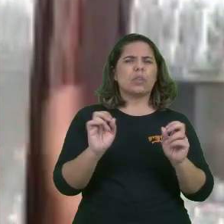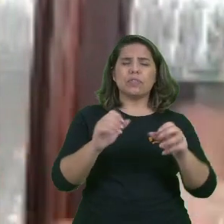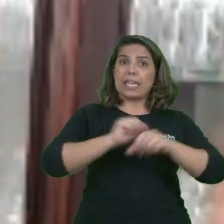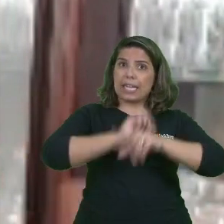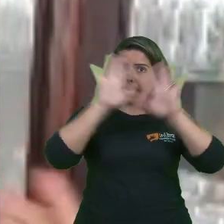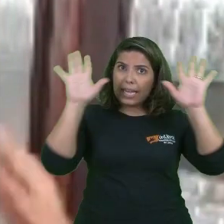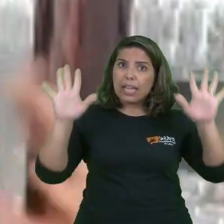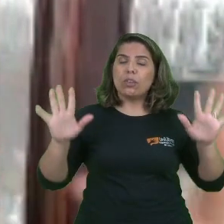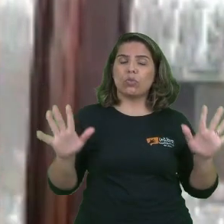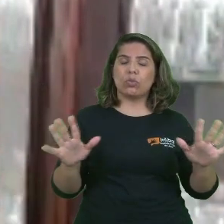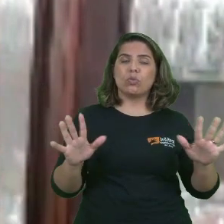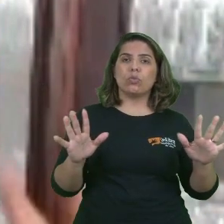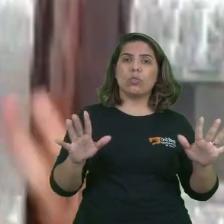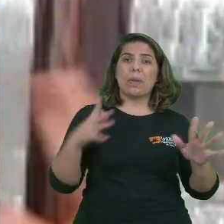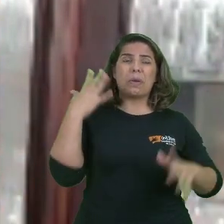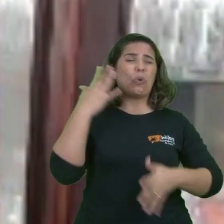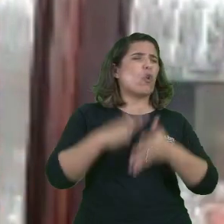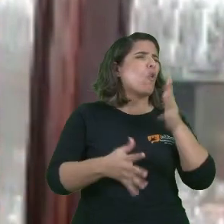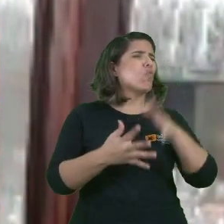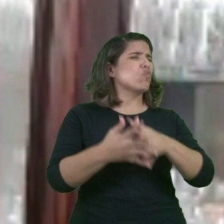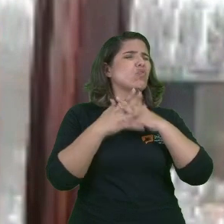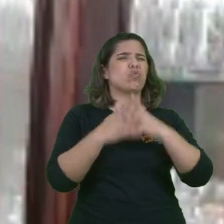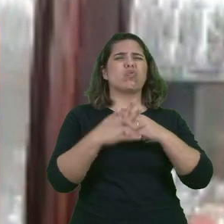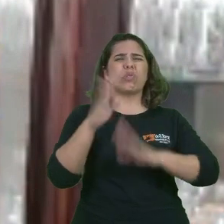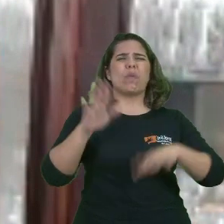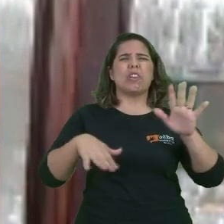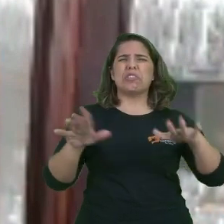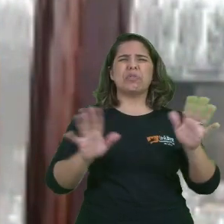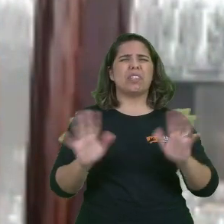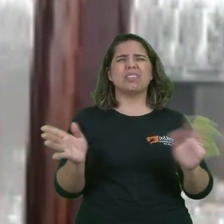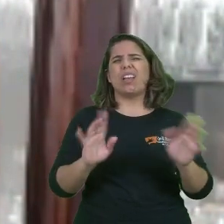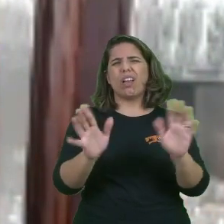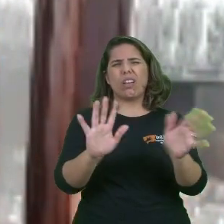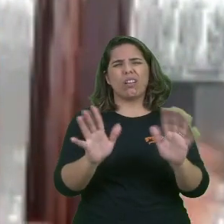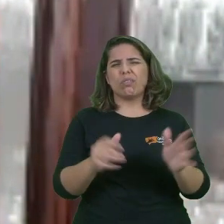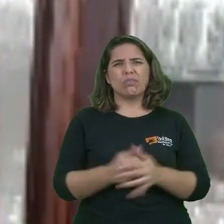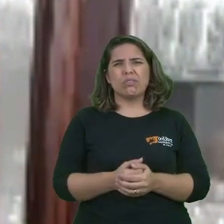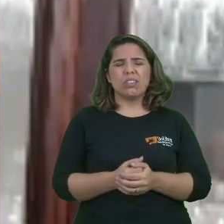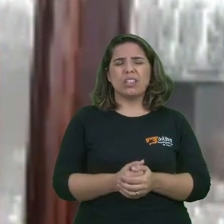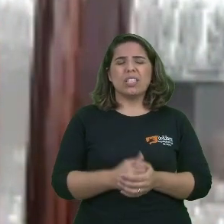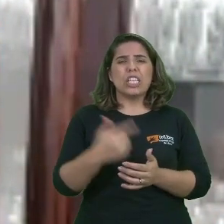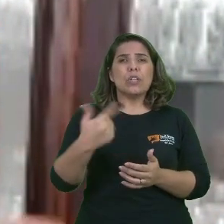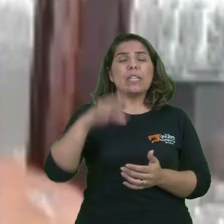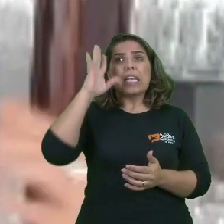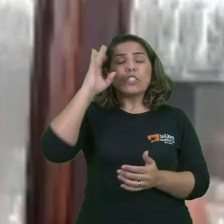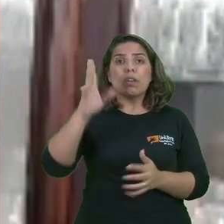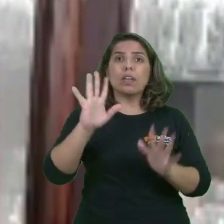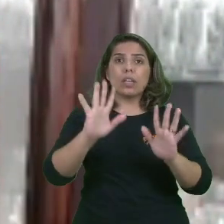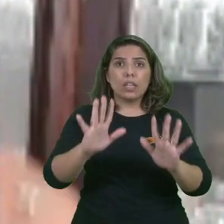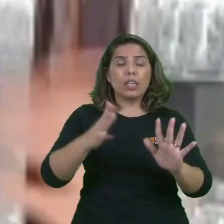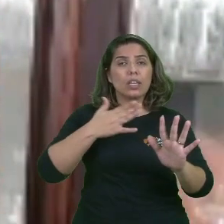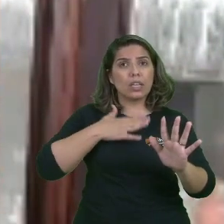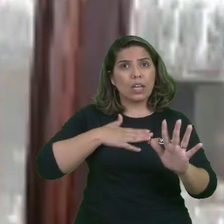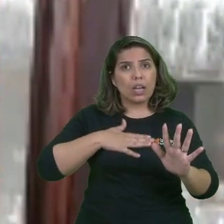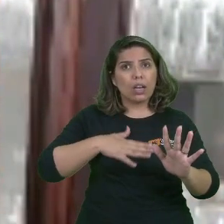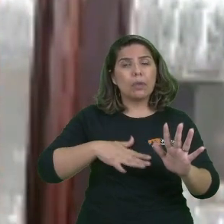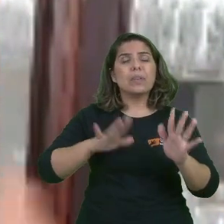deixar claro não é uma não às vezes não não tem que resolver